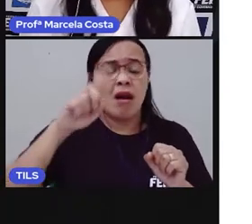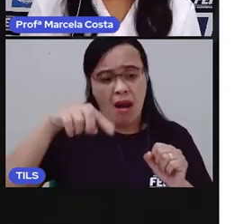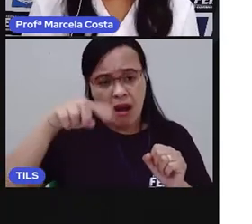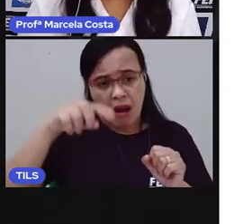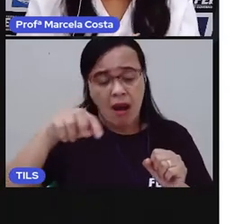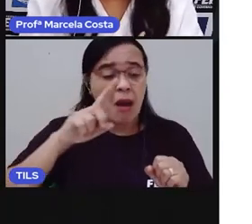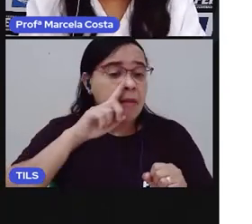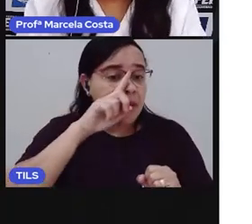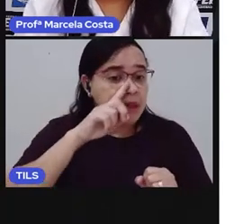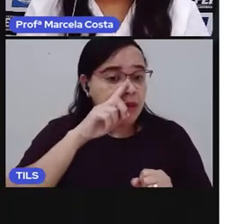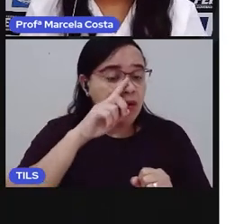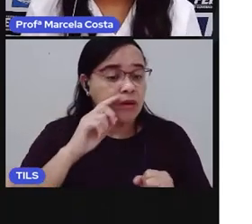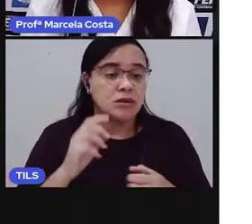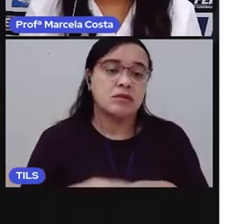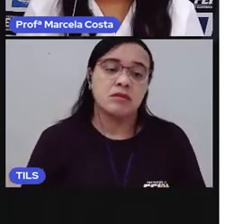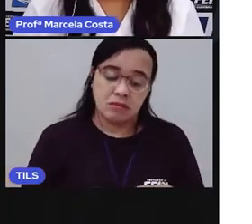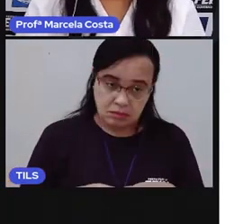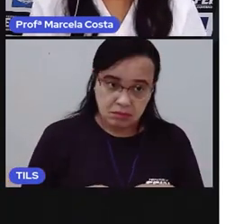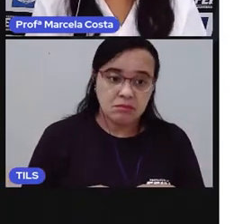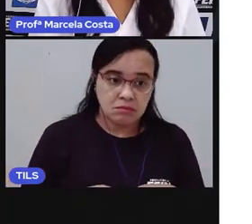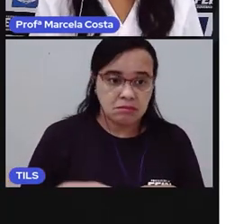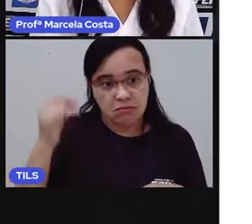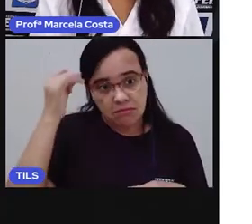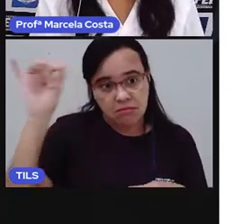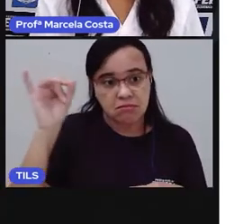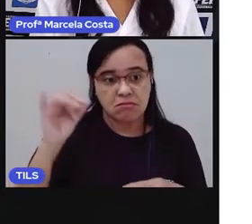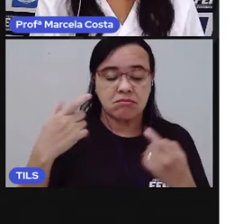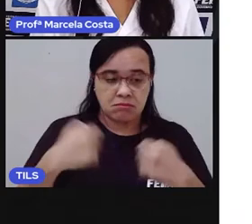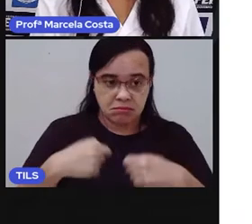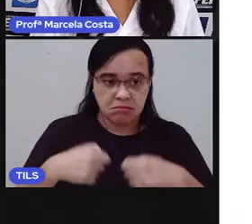no hospital, e a gente não quer nada disso.